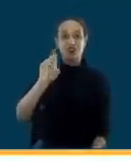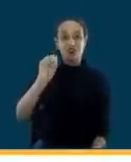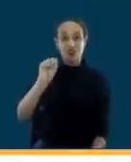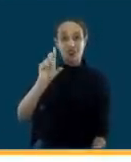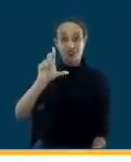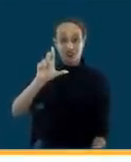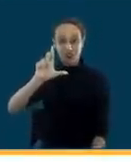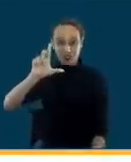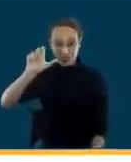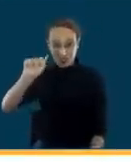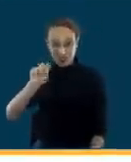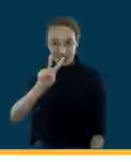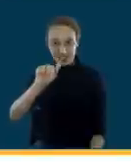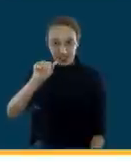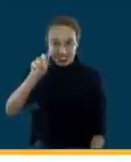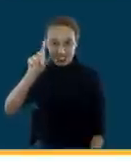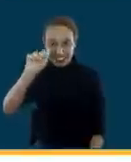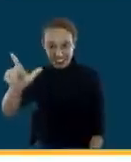Eba!